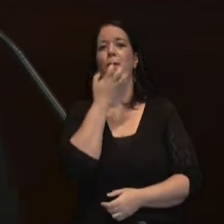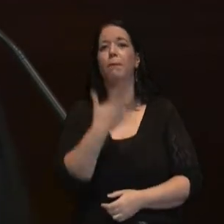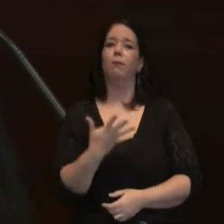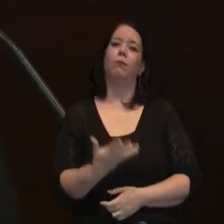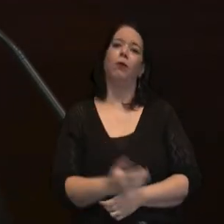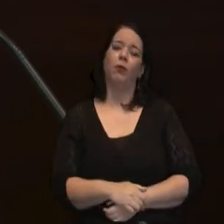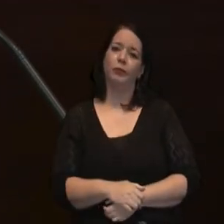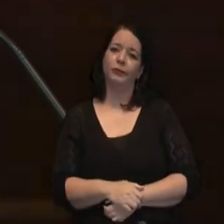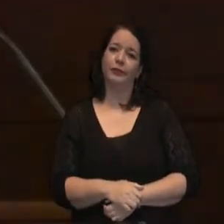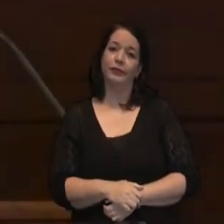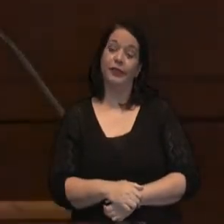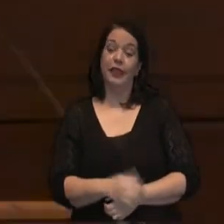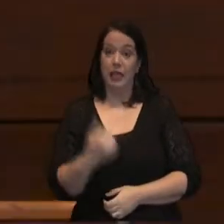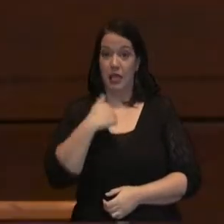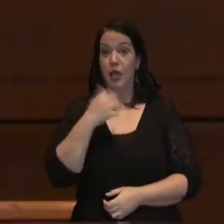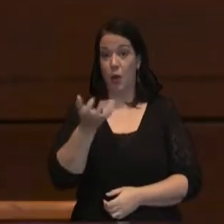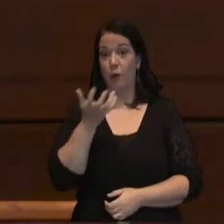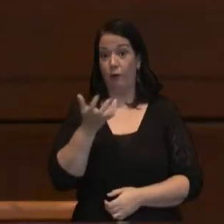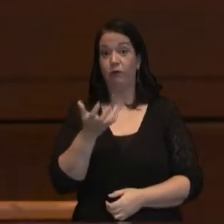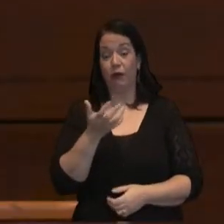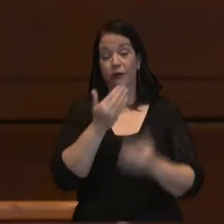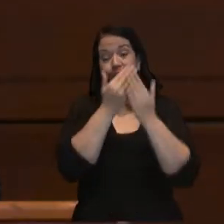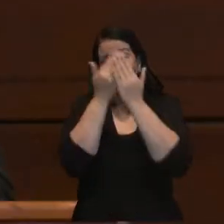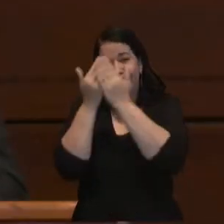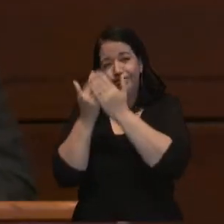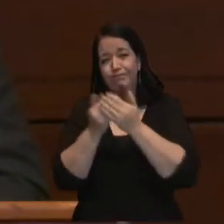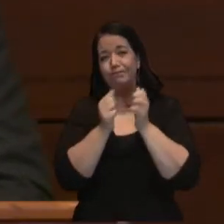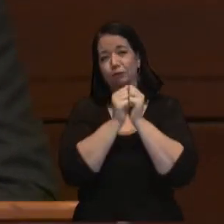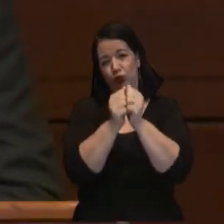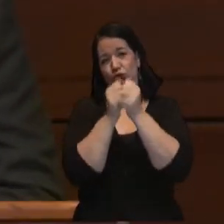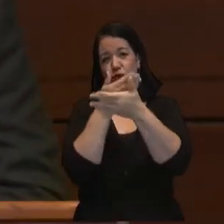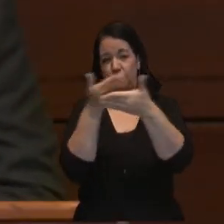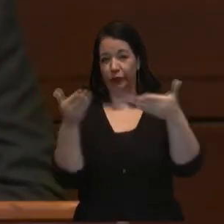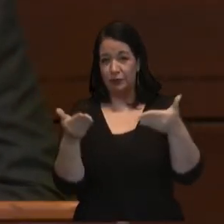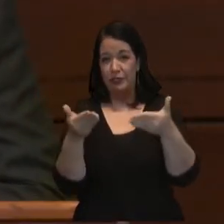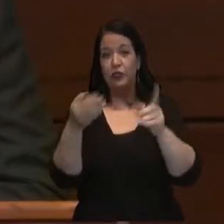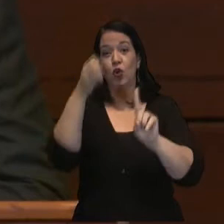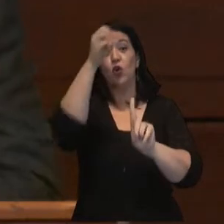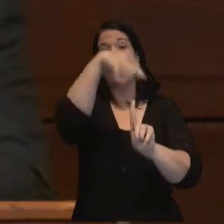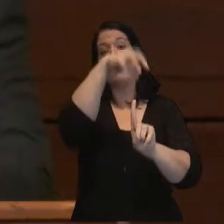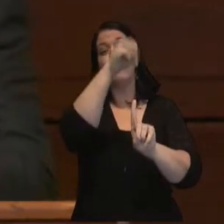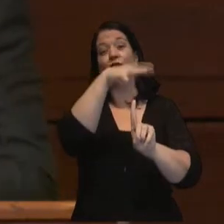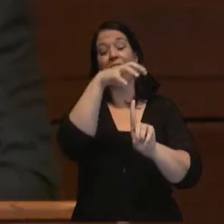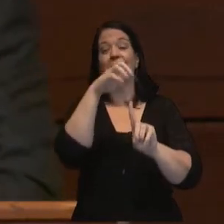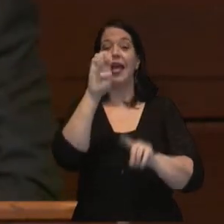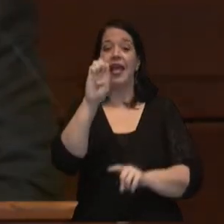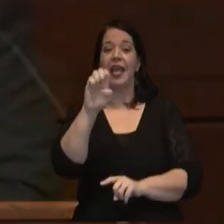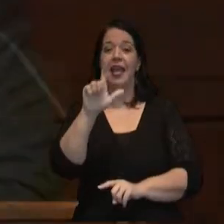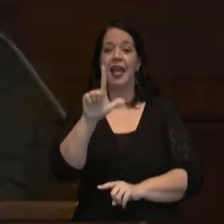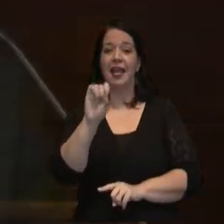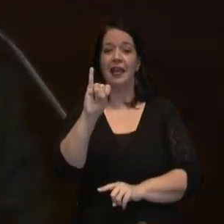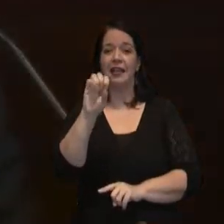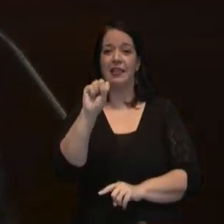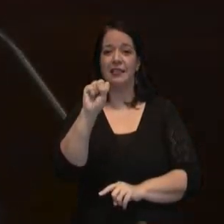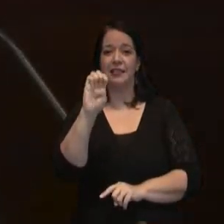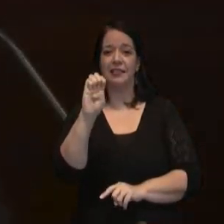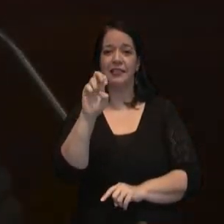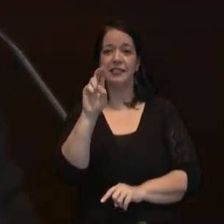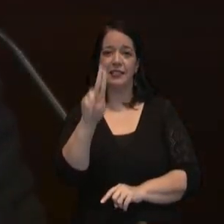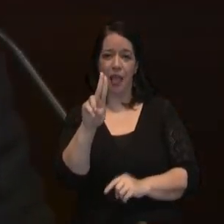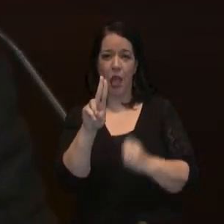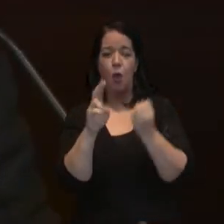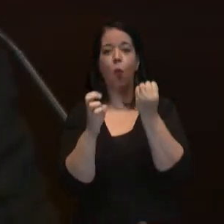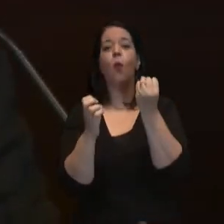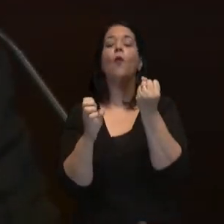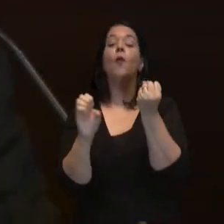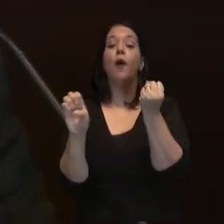este profeta do bem, chamado Eliseu. O nome deste homem, Eliseu, significa